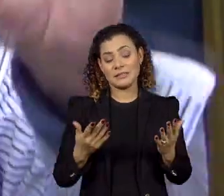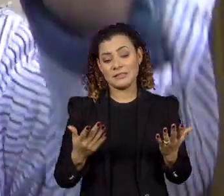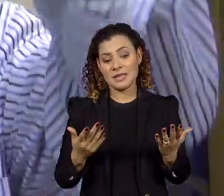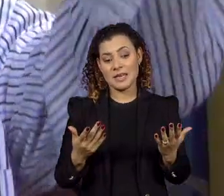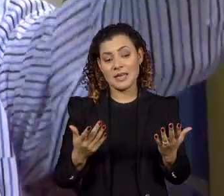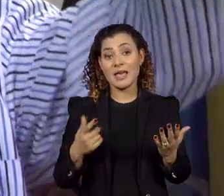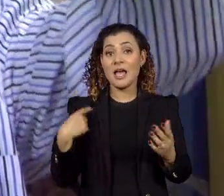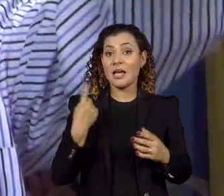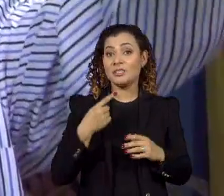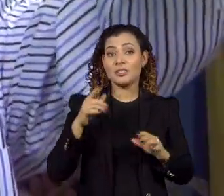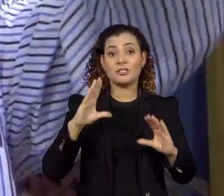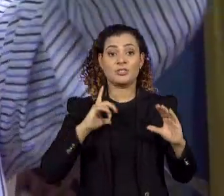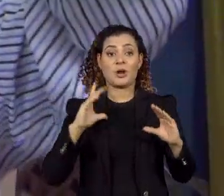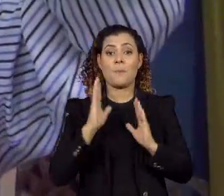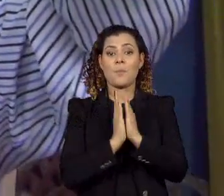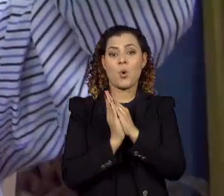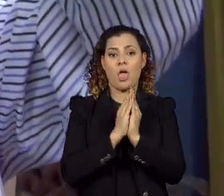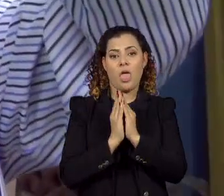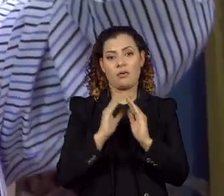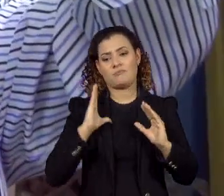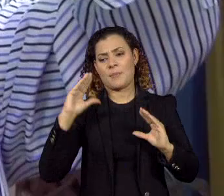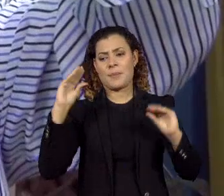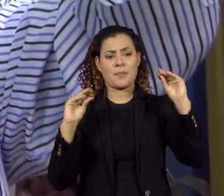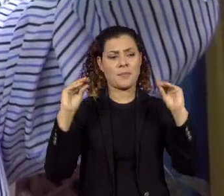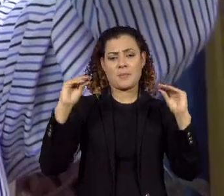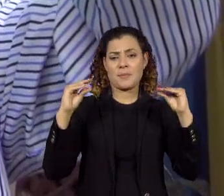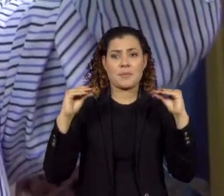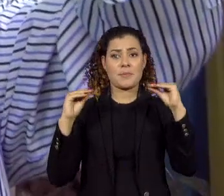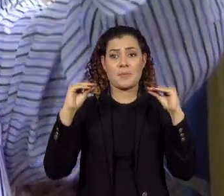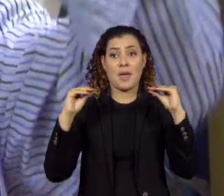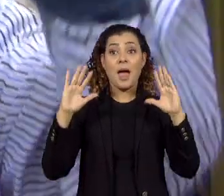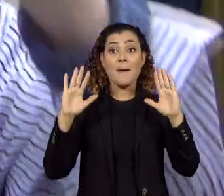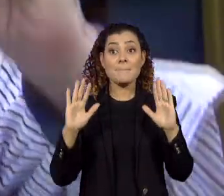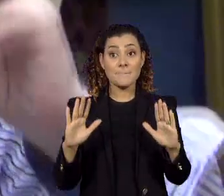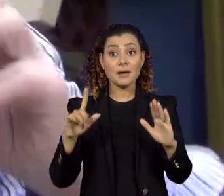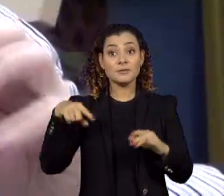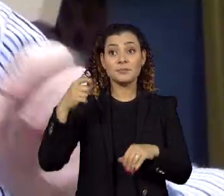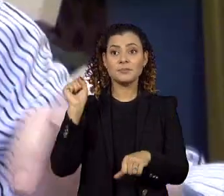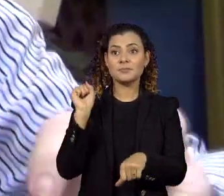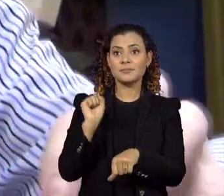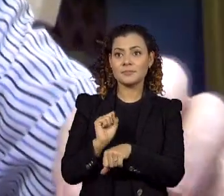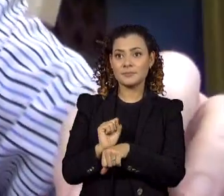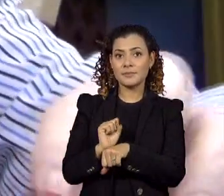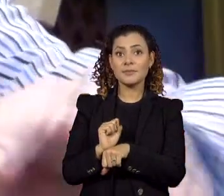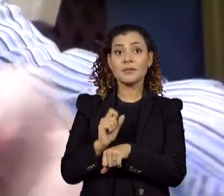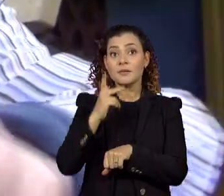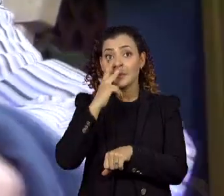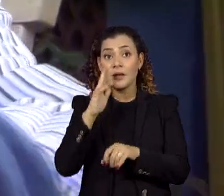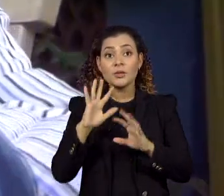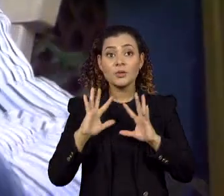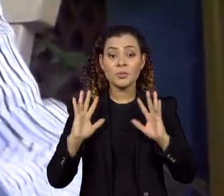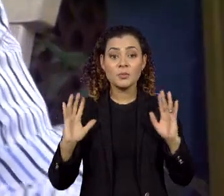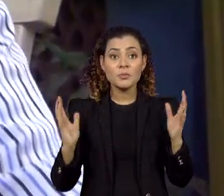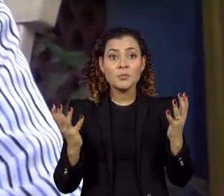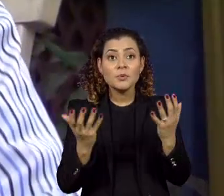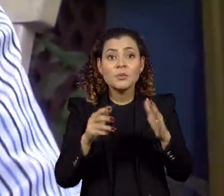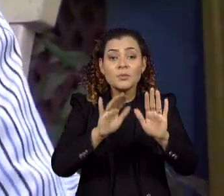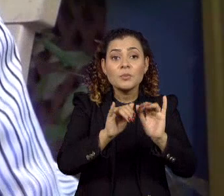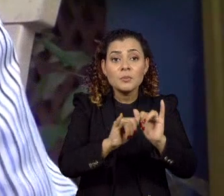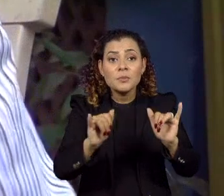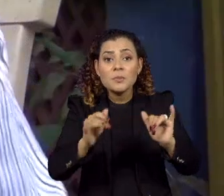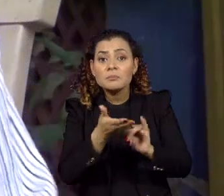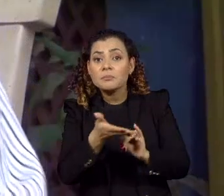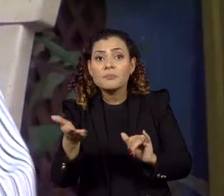a gente fazia bonecos, não trabalhávamos, que de repente parávamos e saíamos da casinhola e falávamos para